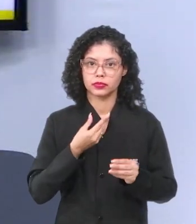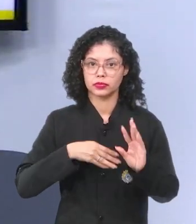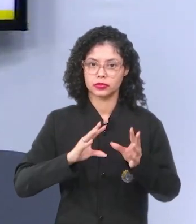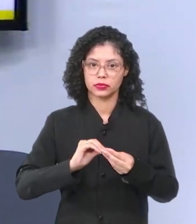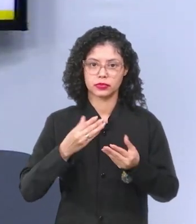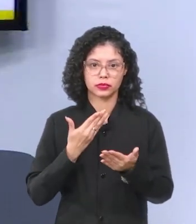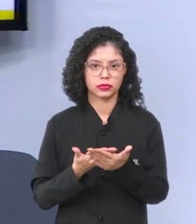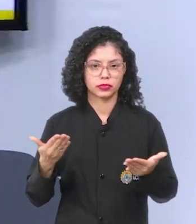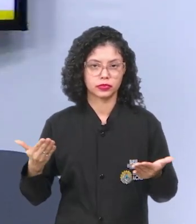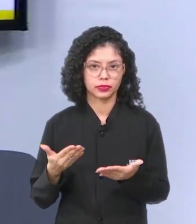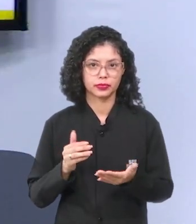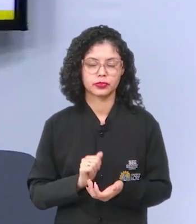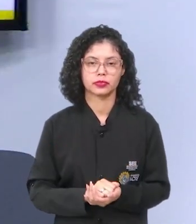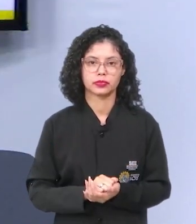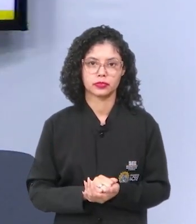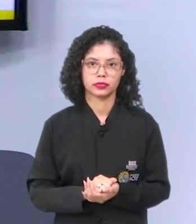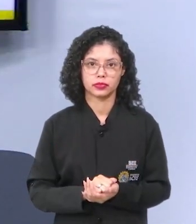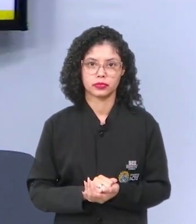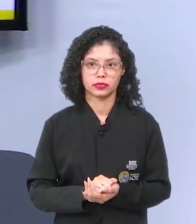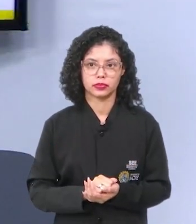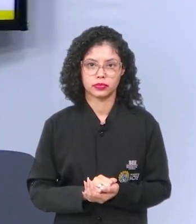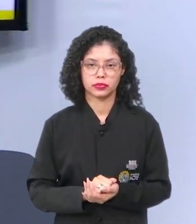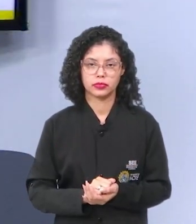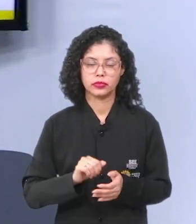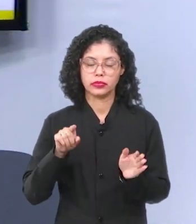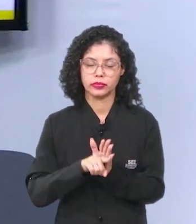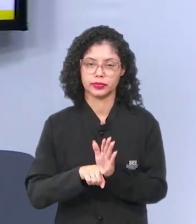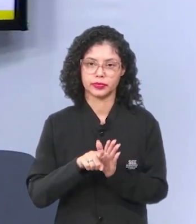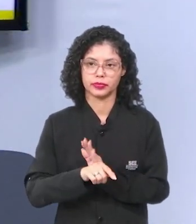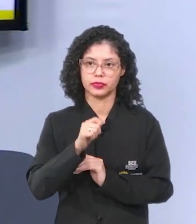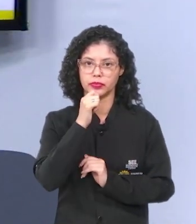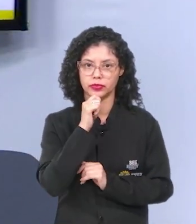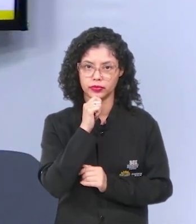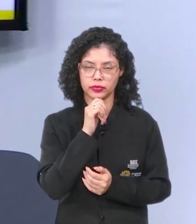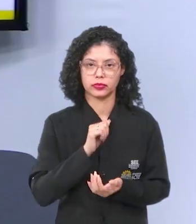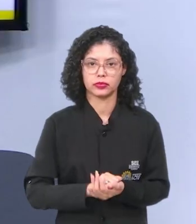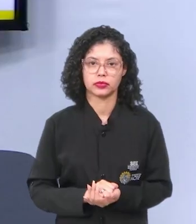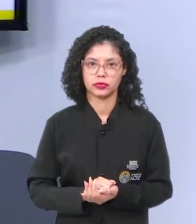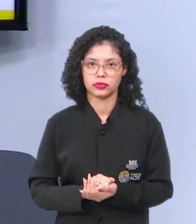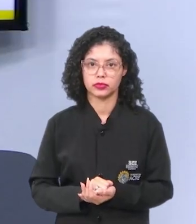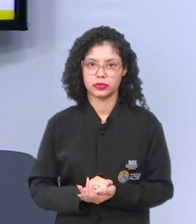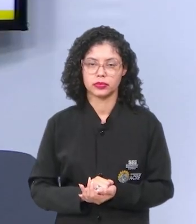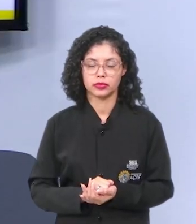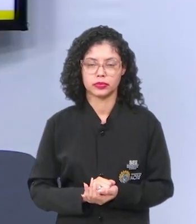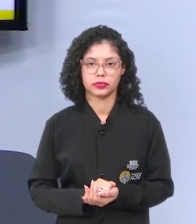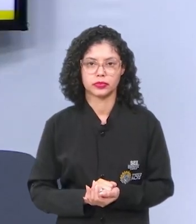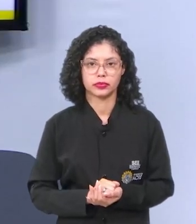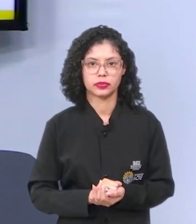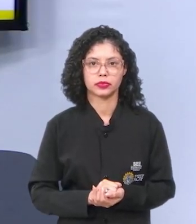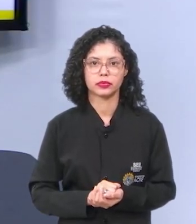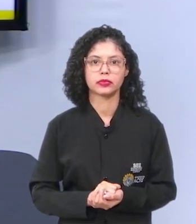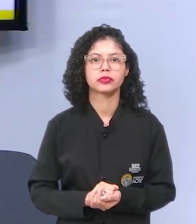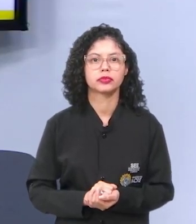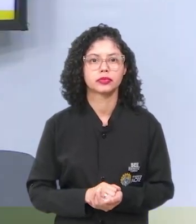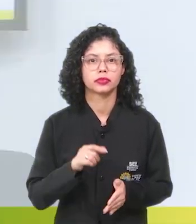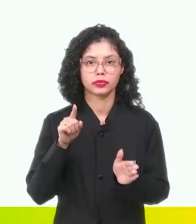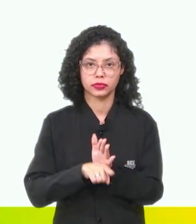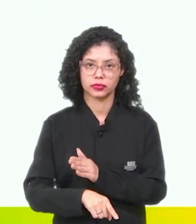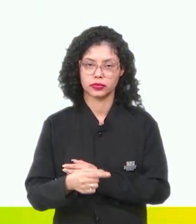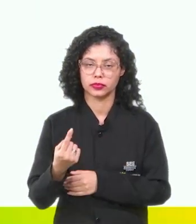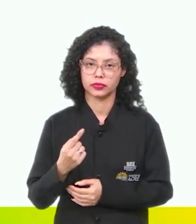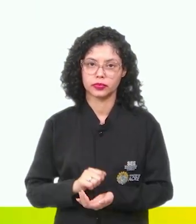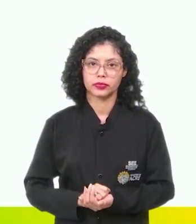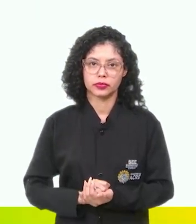hoje. Vamos para as questões para a gente ver se a gente conseguiu entender? Olha só, olha a questão número 1,